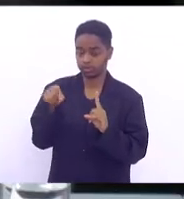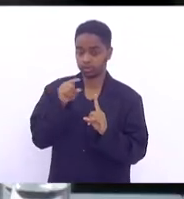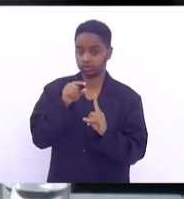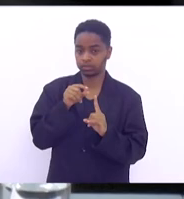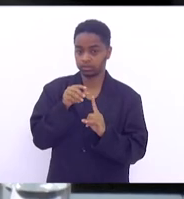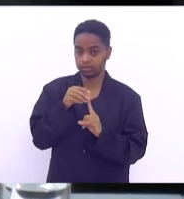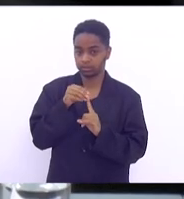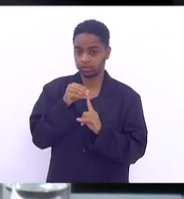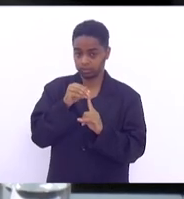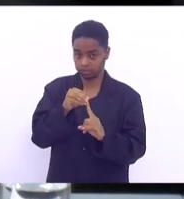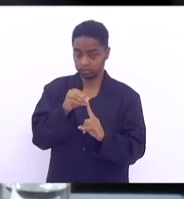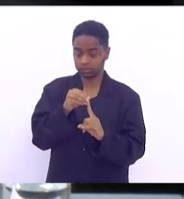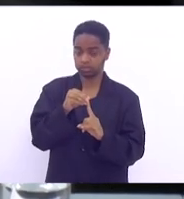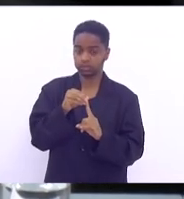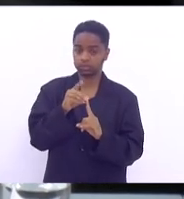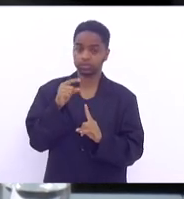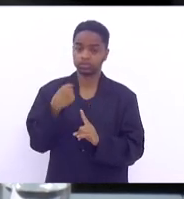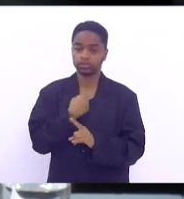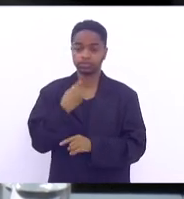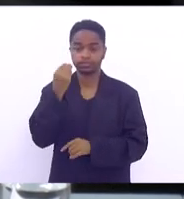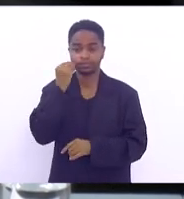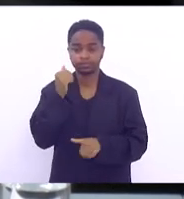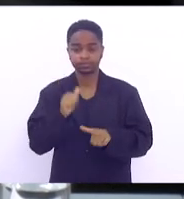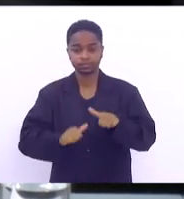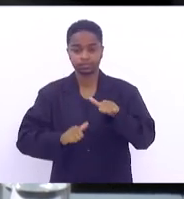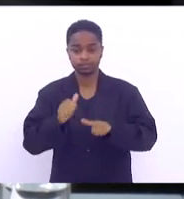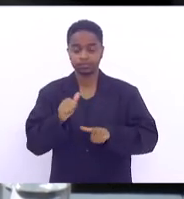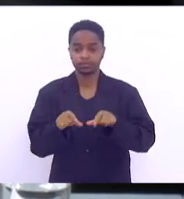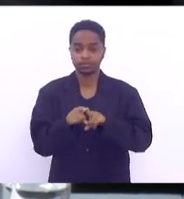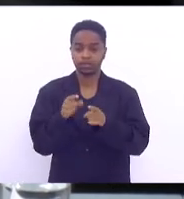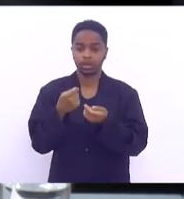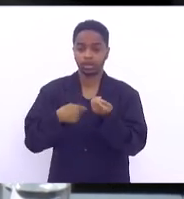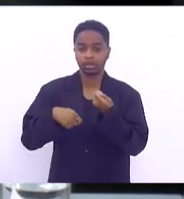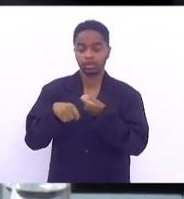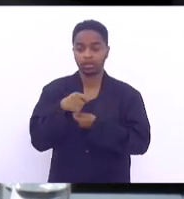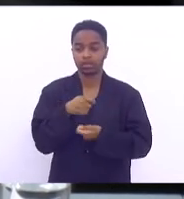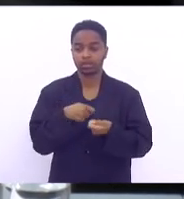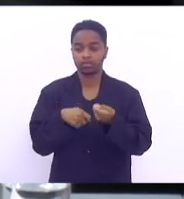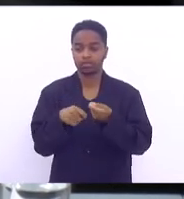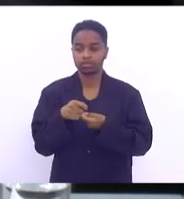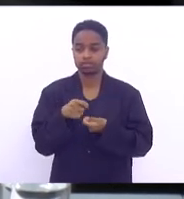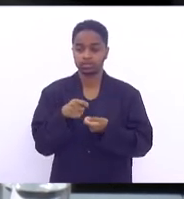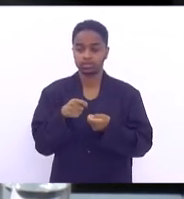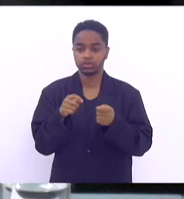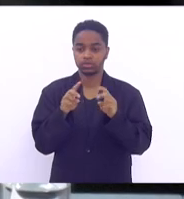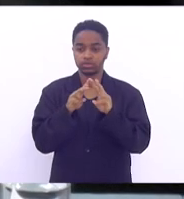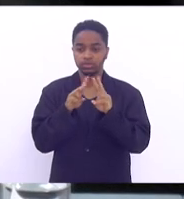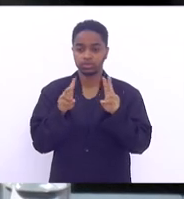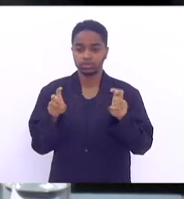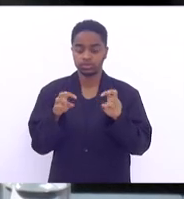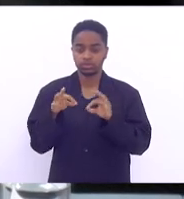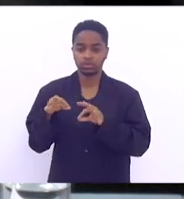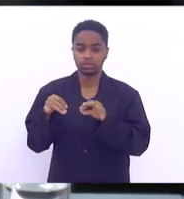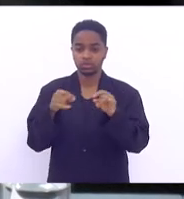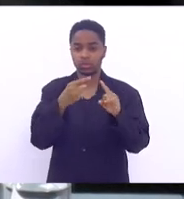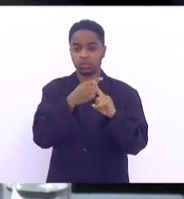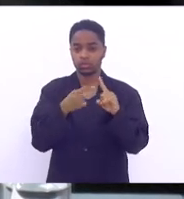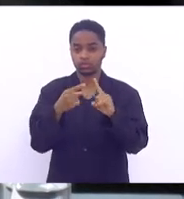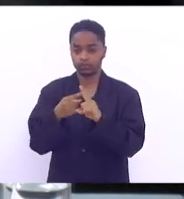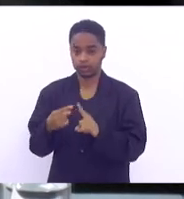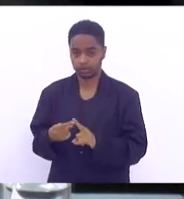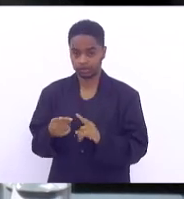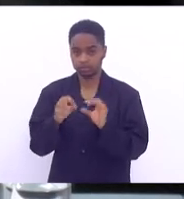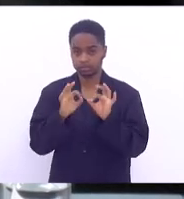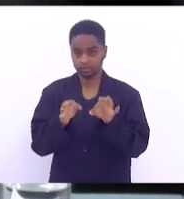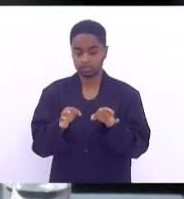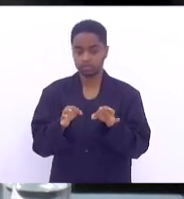no sentido de examinar e abrir as negociações sobre todos os vetos que irão